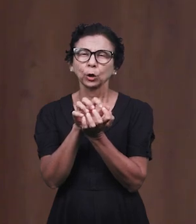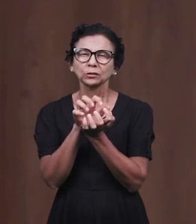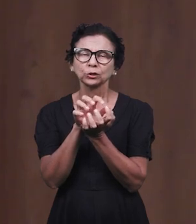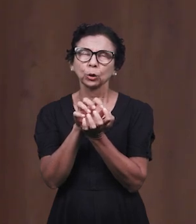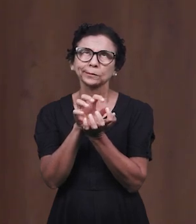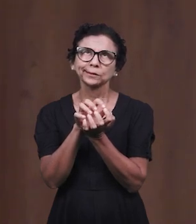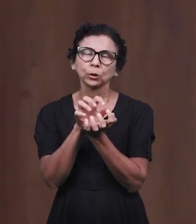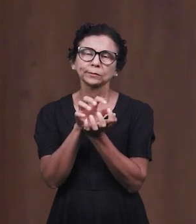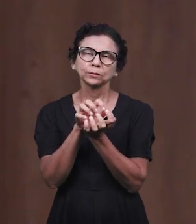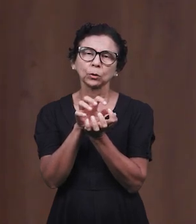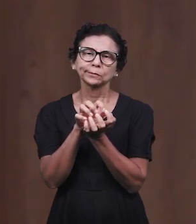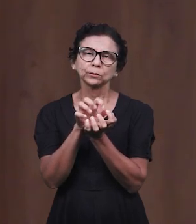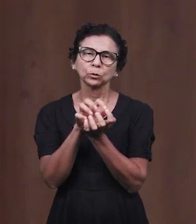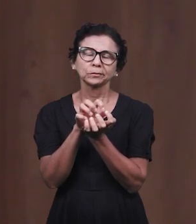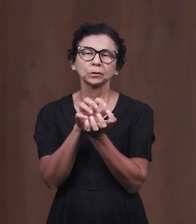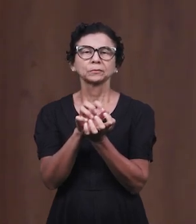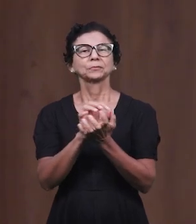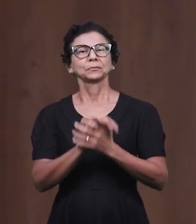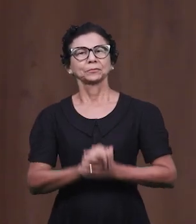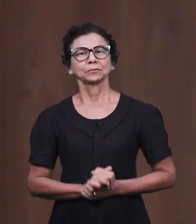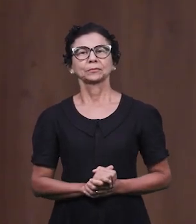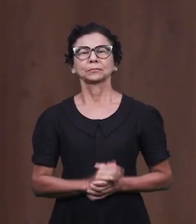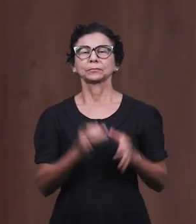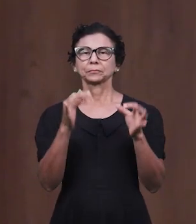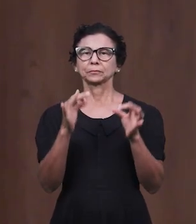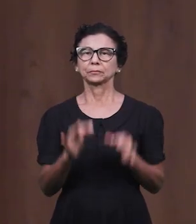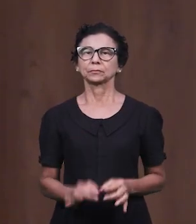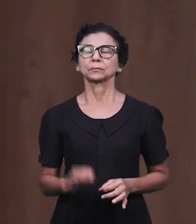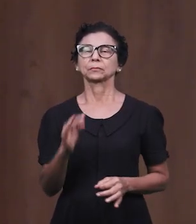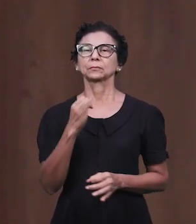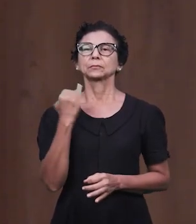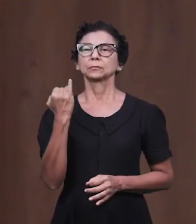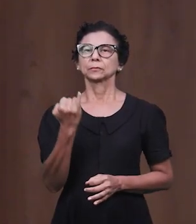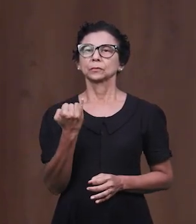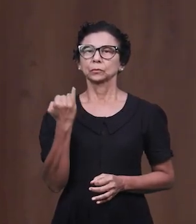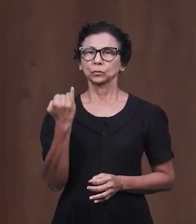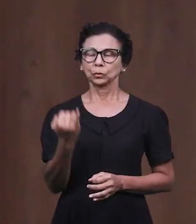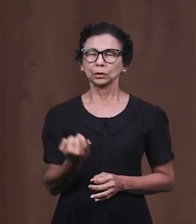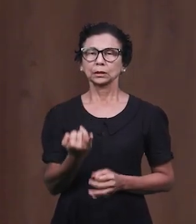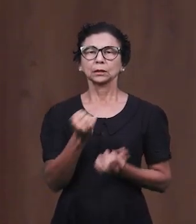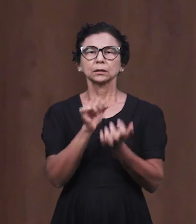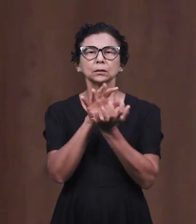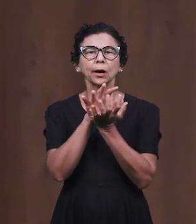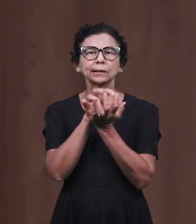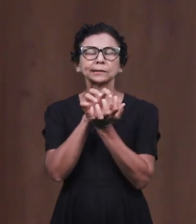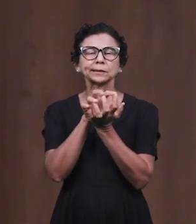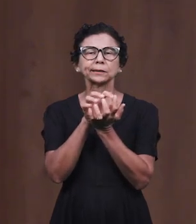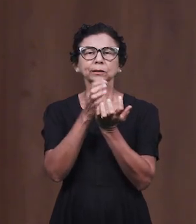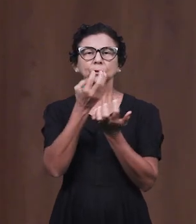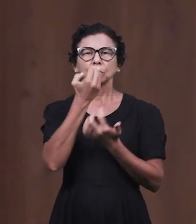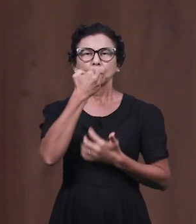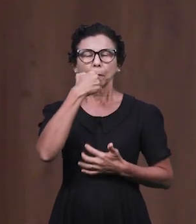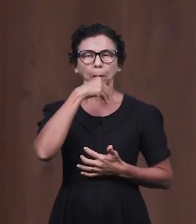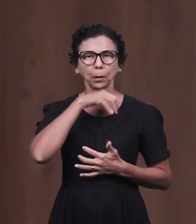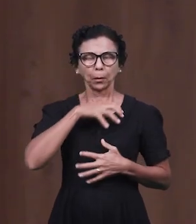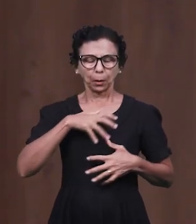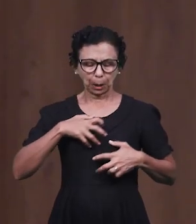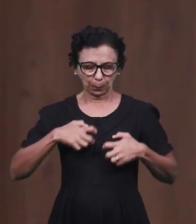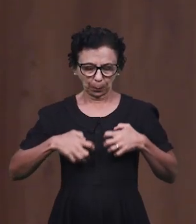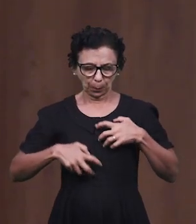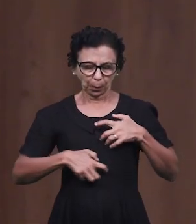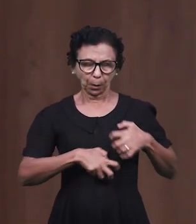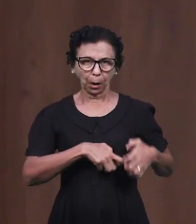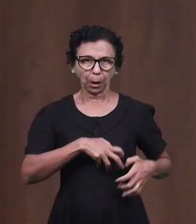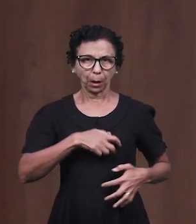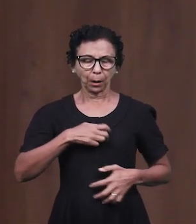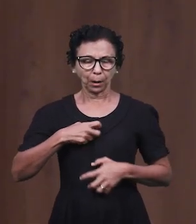os alimentos. A boa mastigação ela ajuda muito na otimização da absorção dos nutrientes,